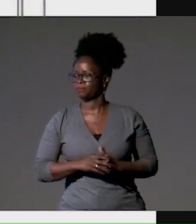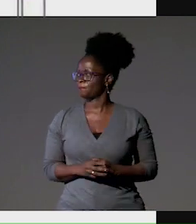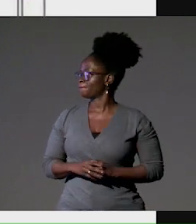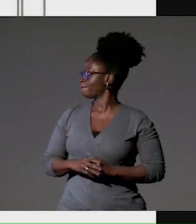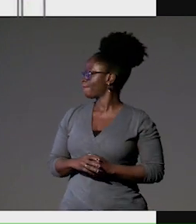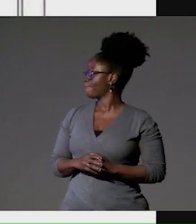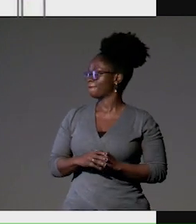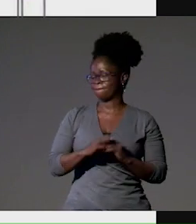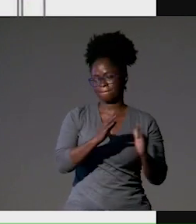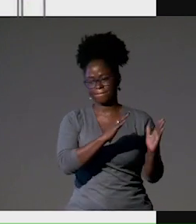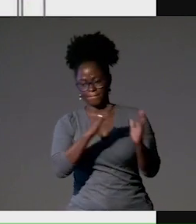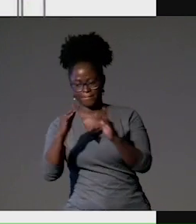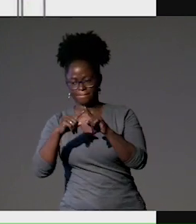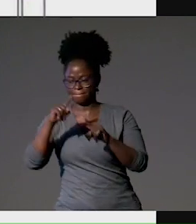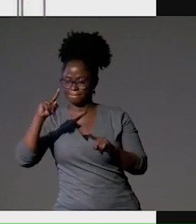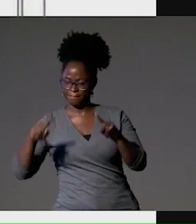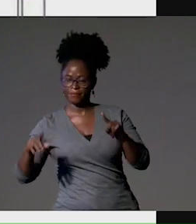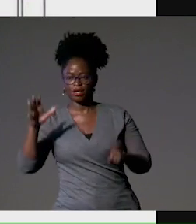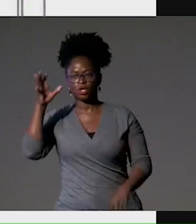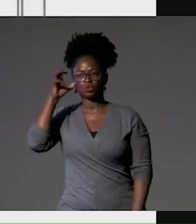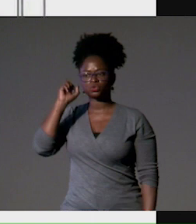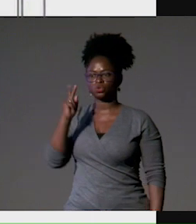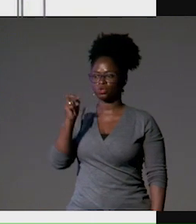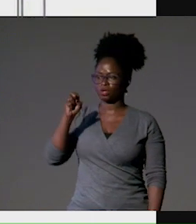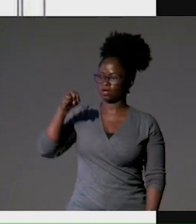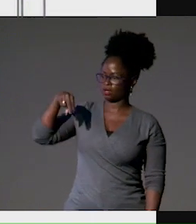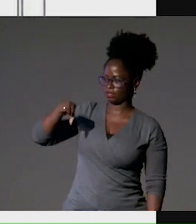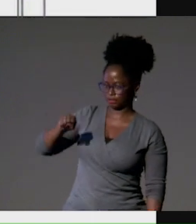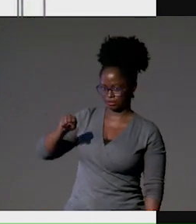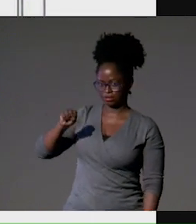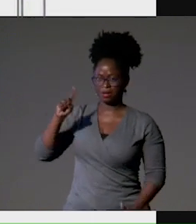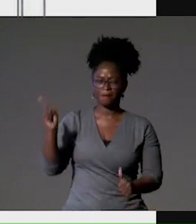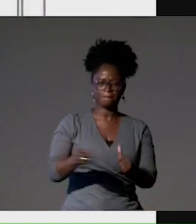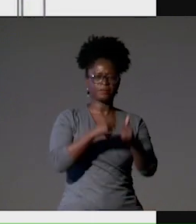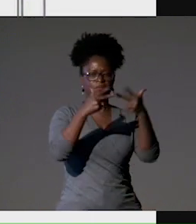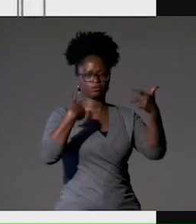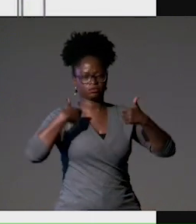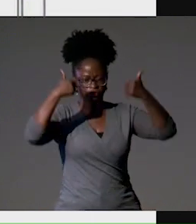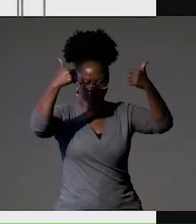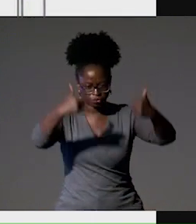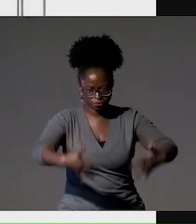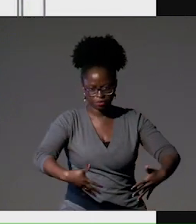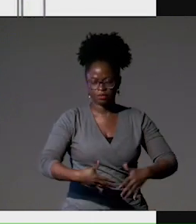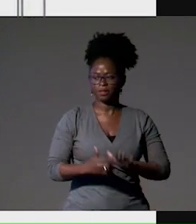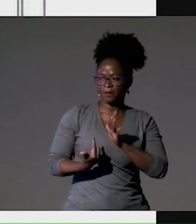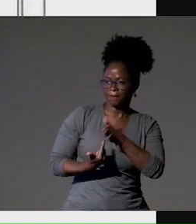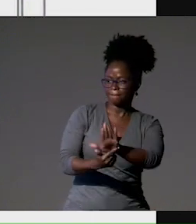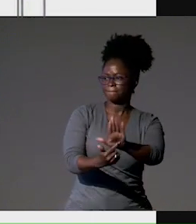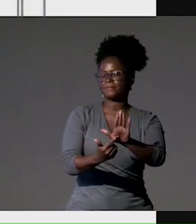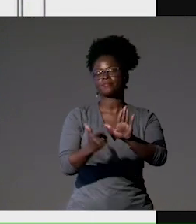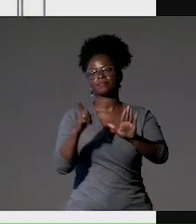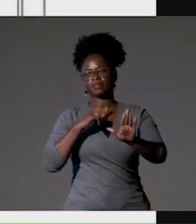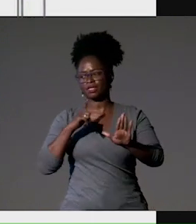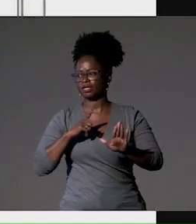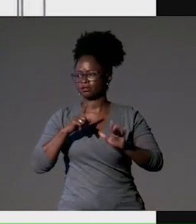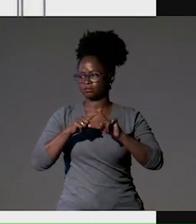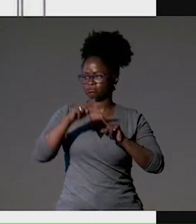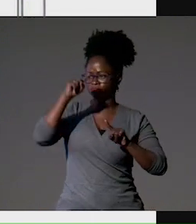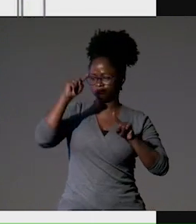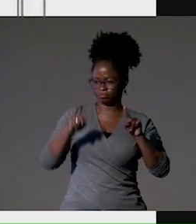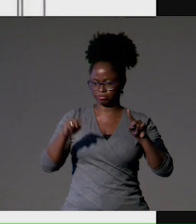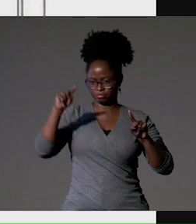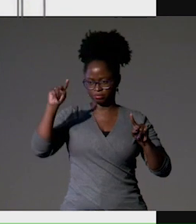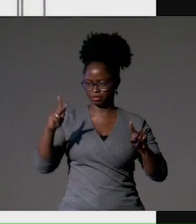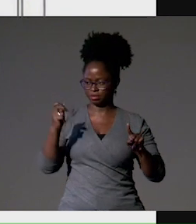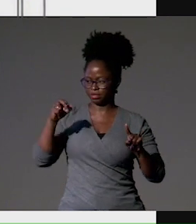E, na sequência, entra no sono REM, que é aquele sono que eu falei que foi a primeira divisão que mostra. Os hipnogramas mais recentes tendem a mostrar